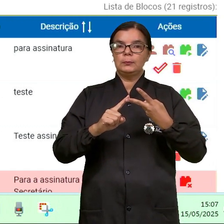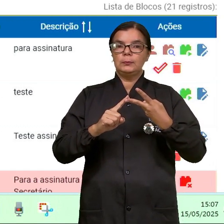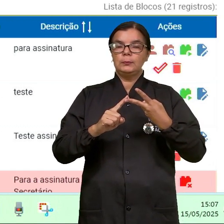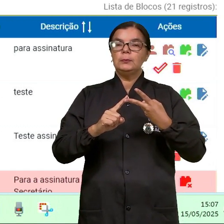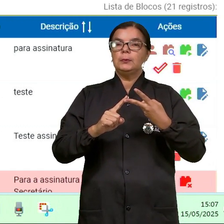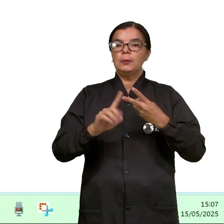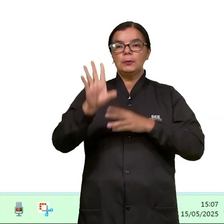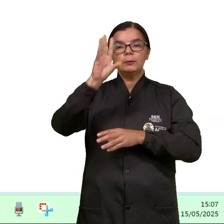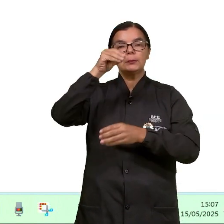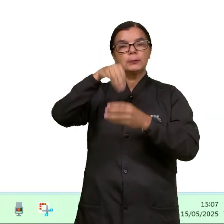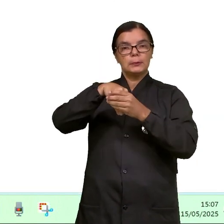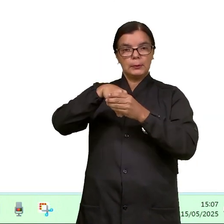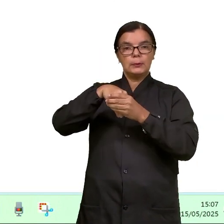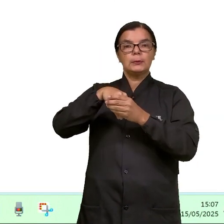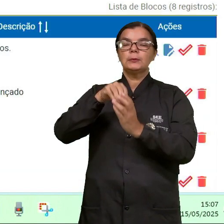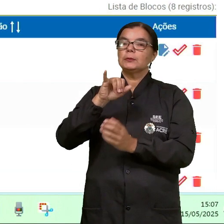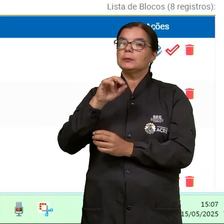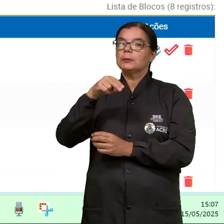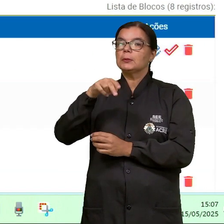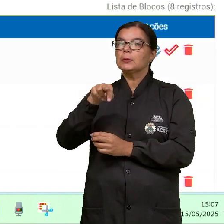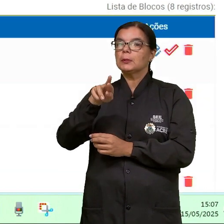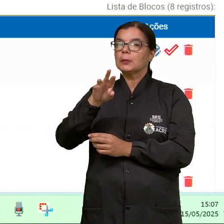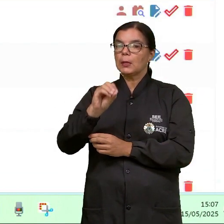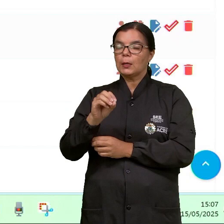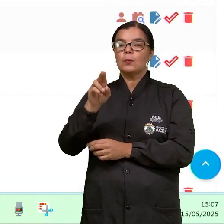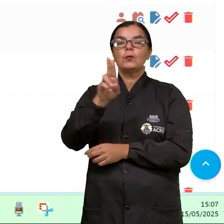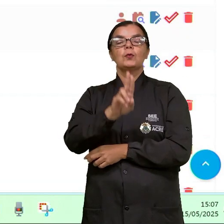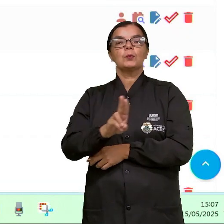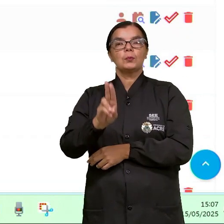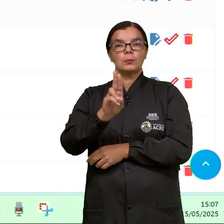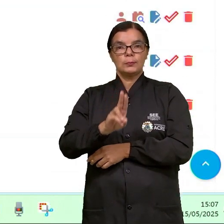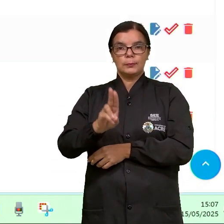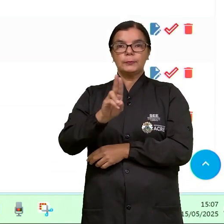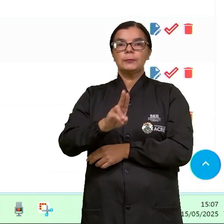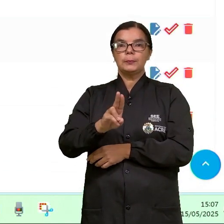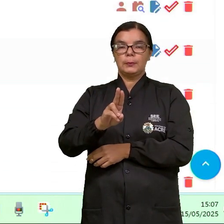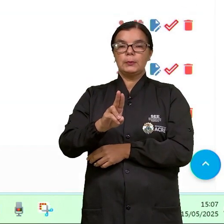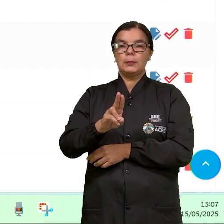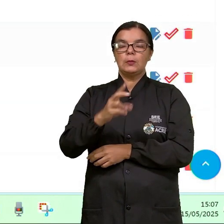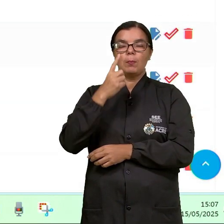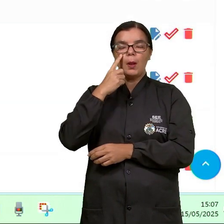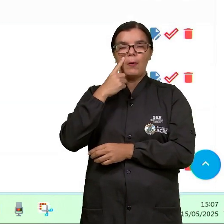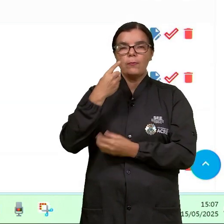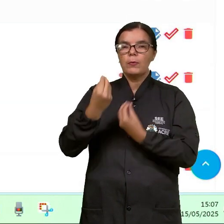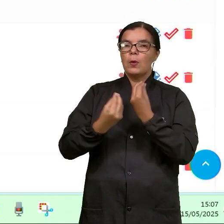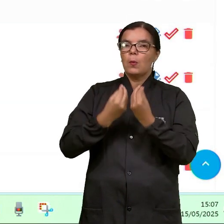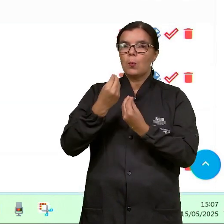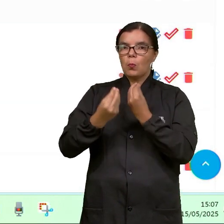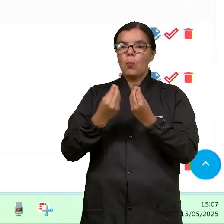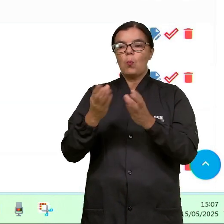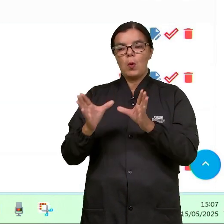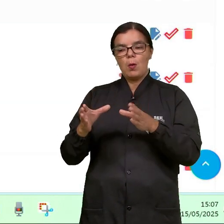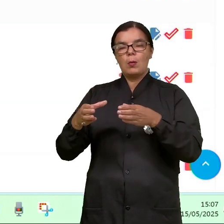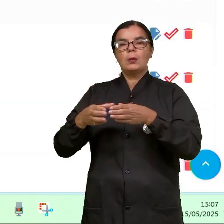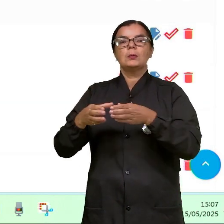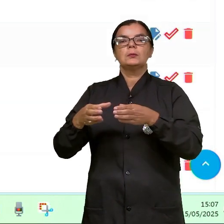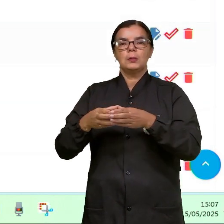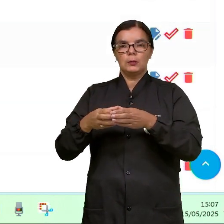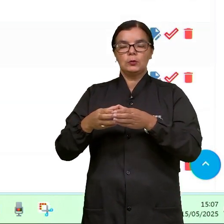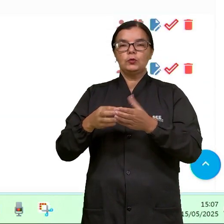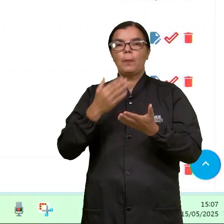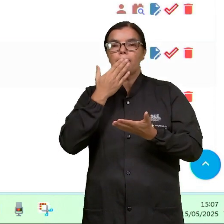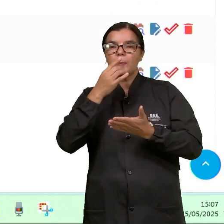os blocos internos, que eu utilizo para poder fazer acompanhamento. Eu posso criar um grupo de processo só de